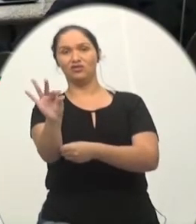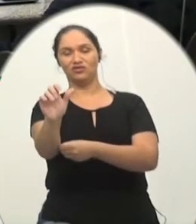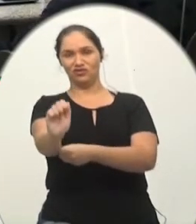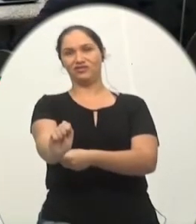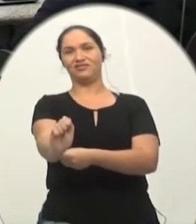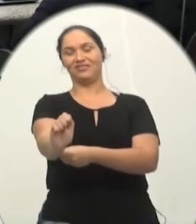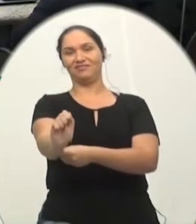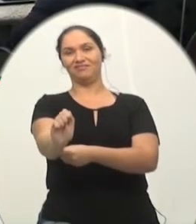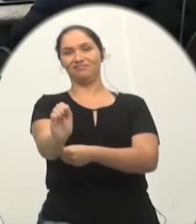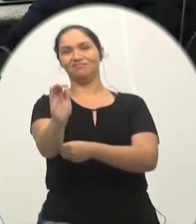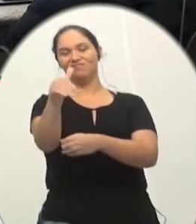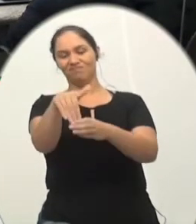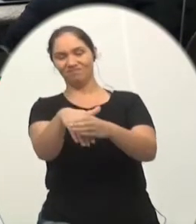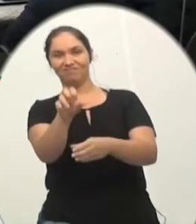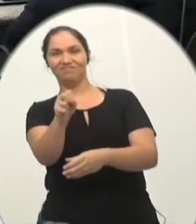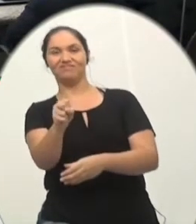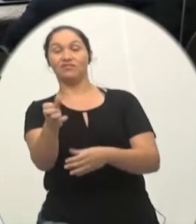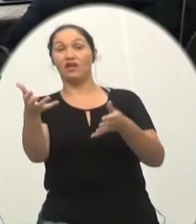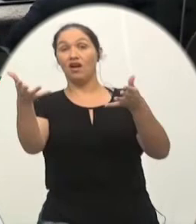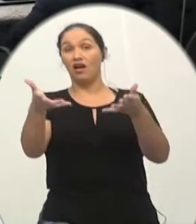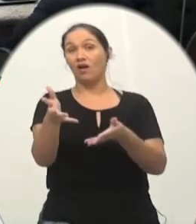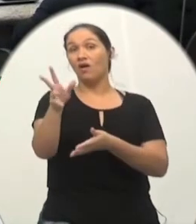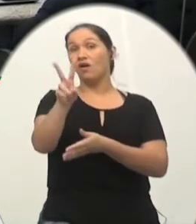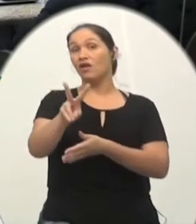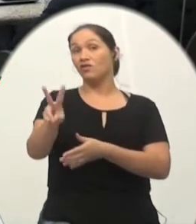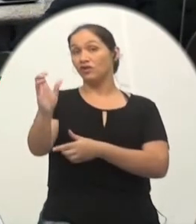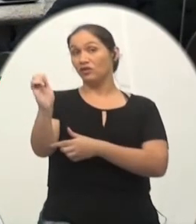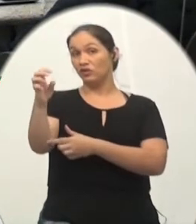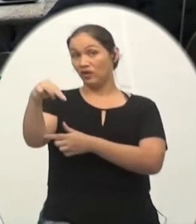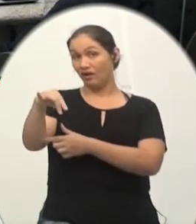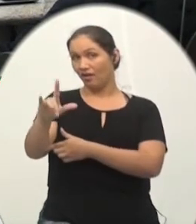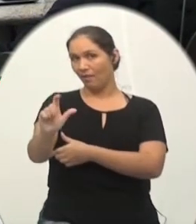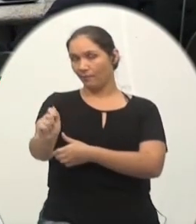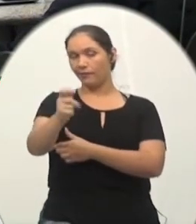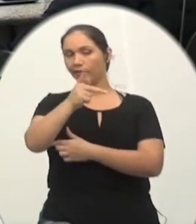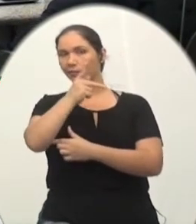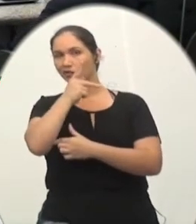Como vota a vereadora Camila do Nascimento, do PSD.